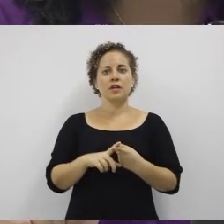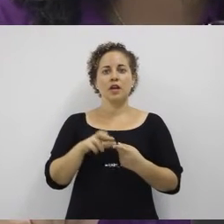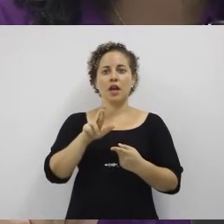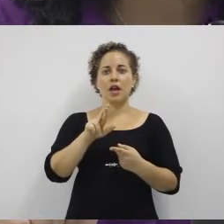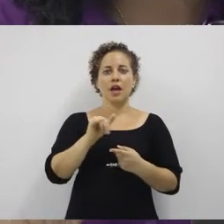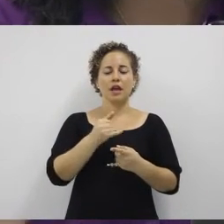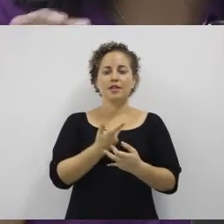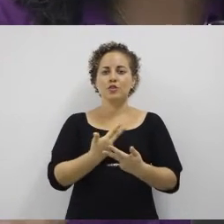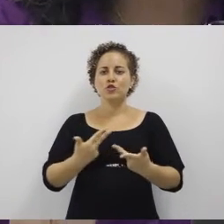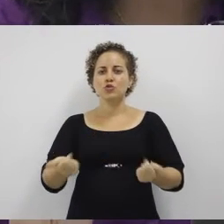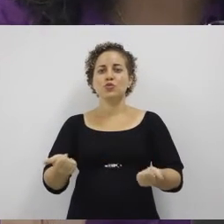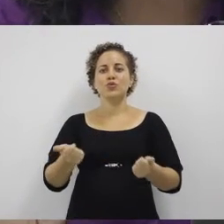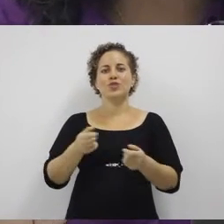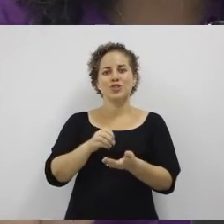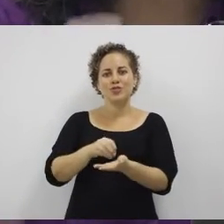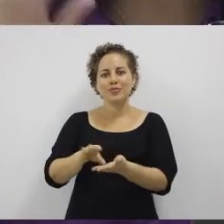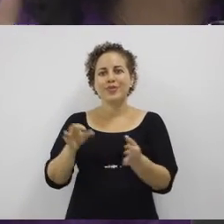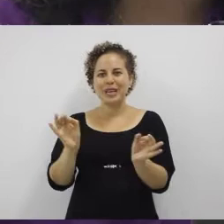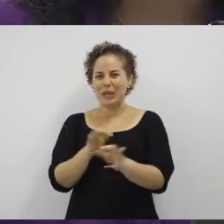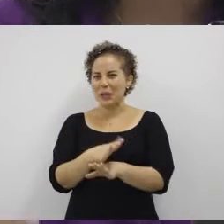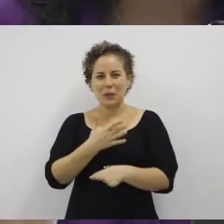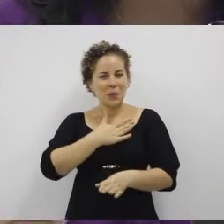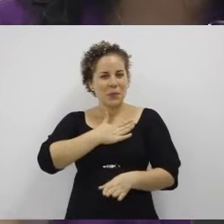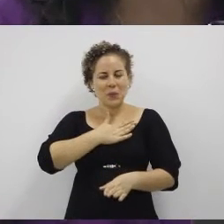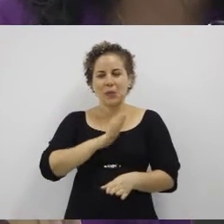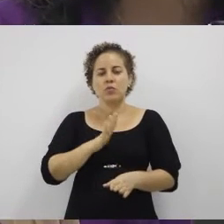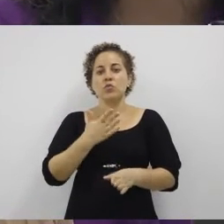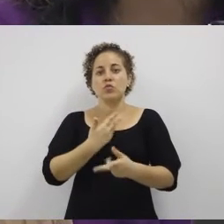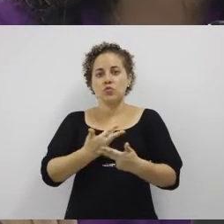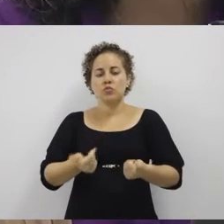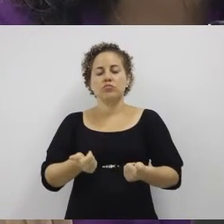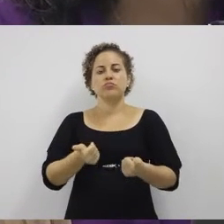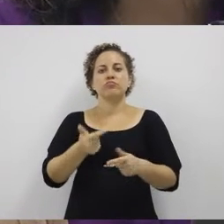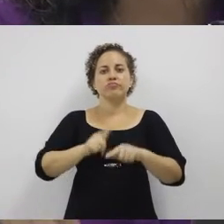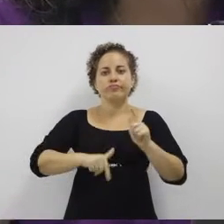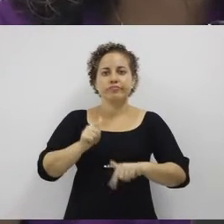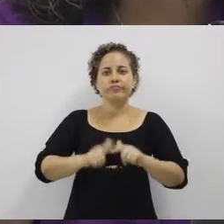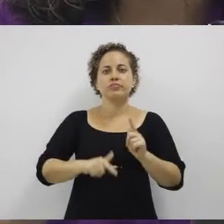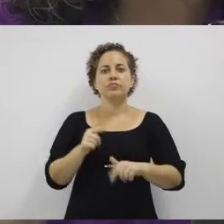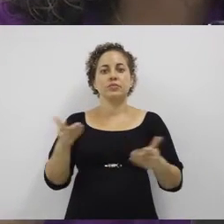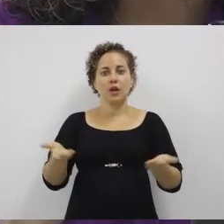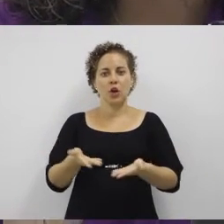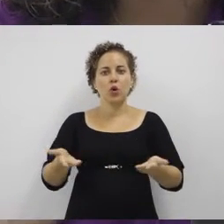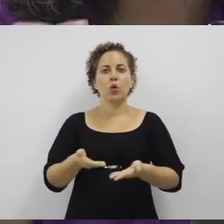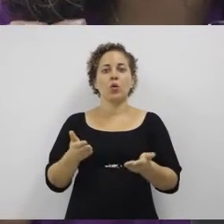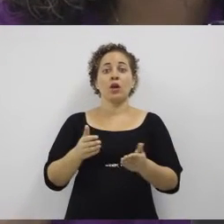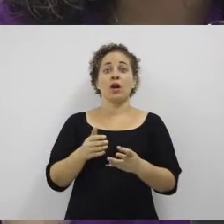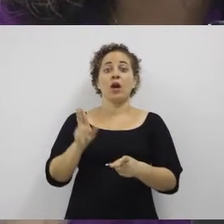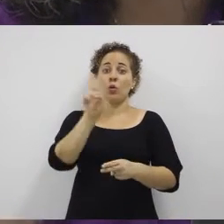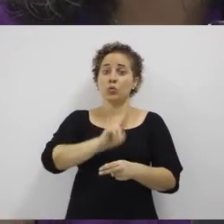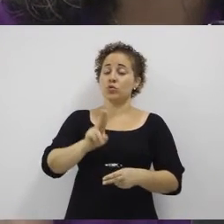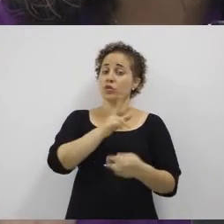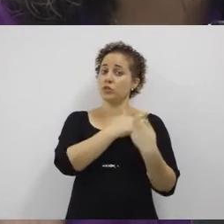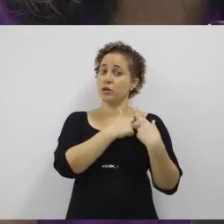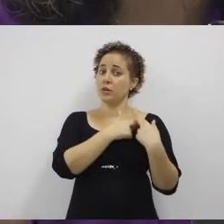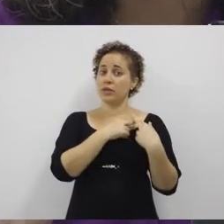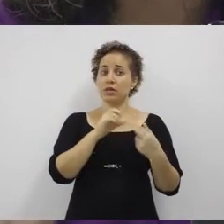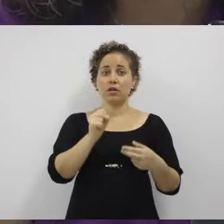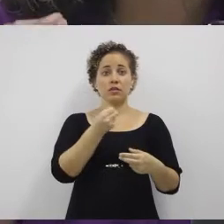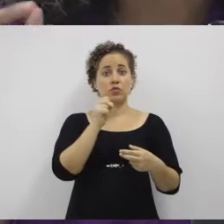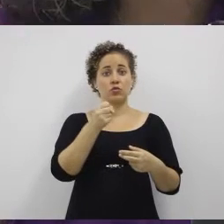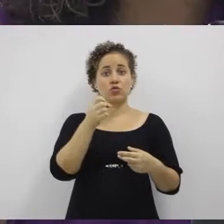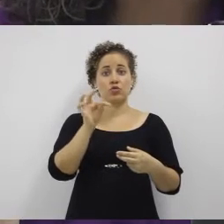do seu processo? Então a área de compras precisa estar muito atenta, principalmente no momento atual, em que sustentabilidade é um tema bastante